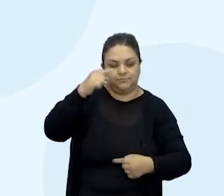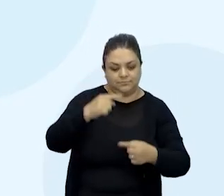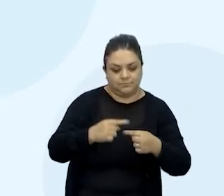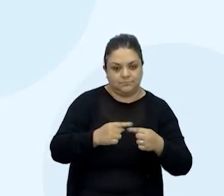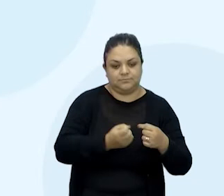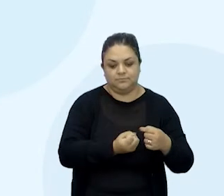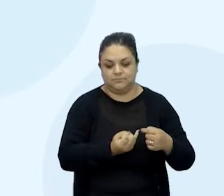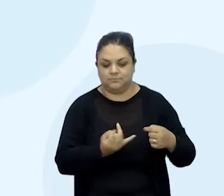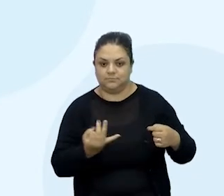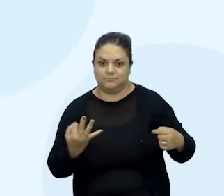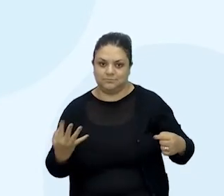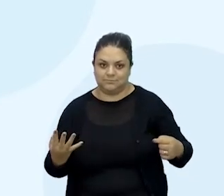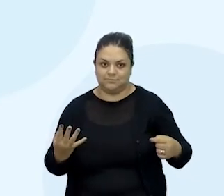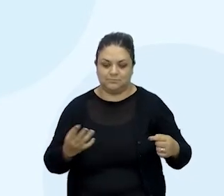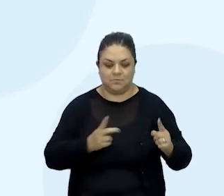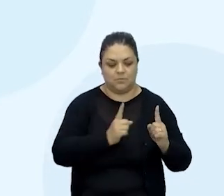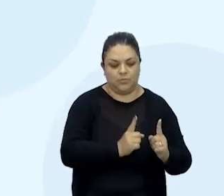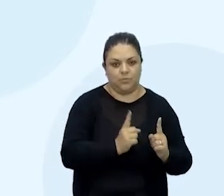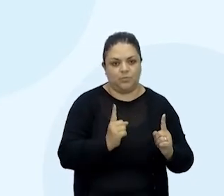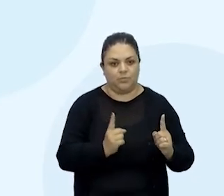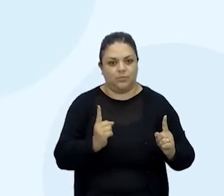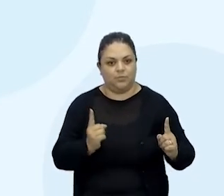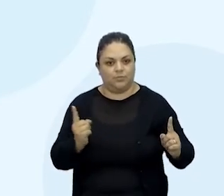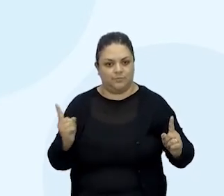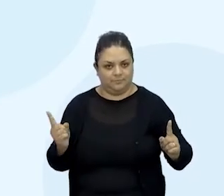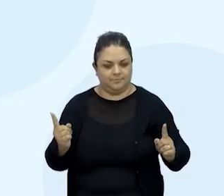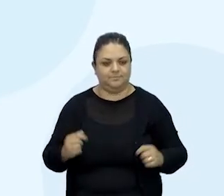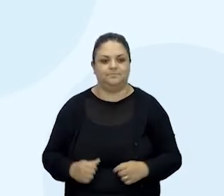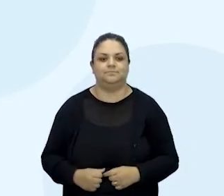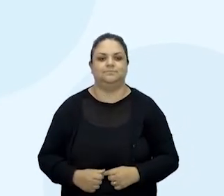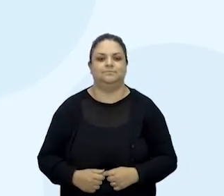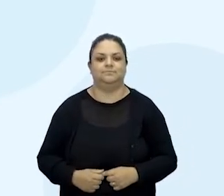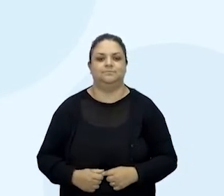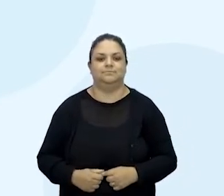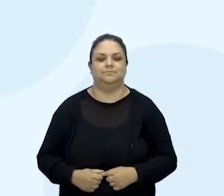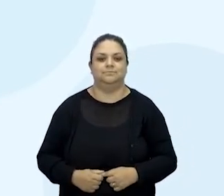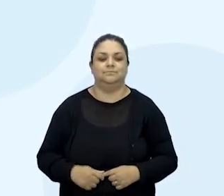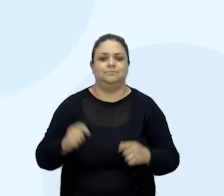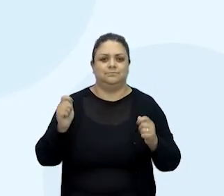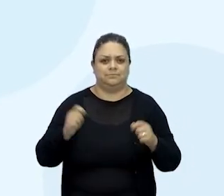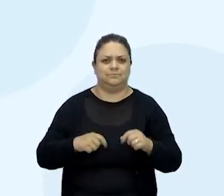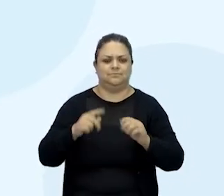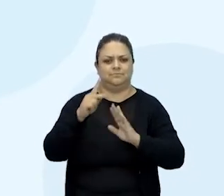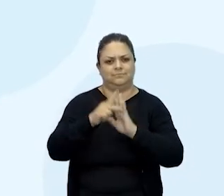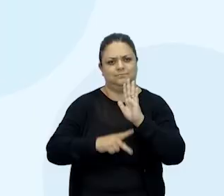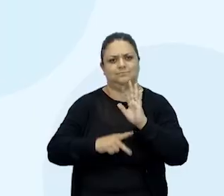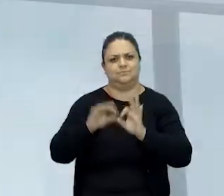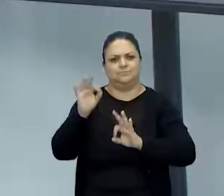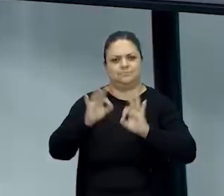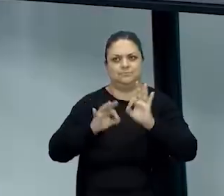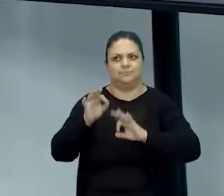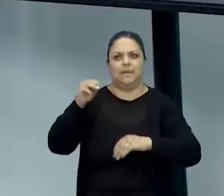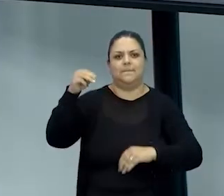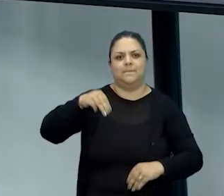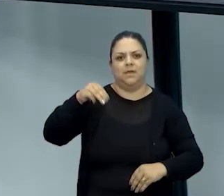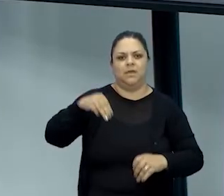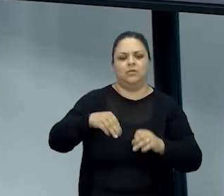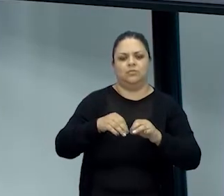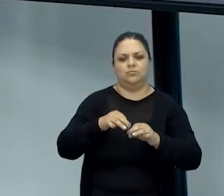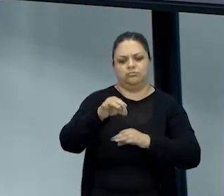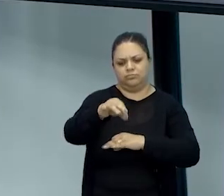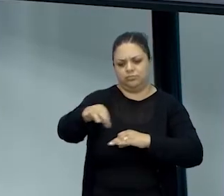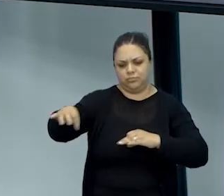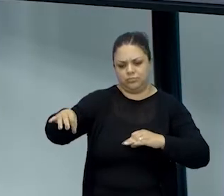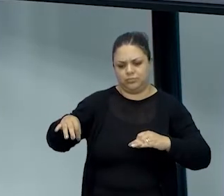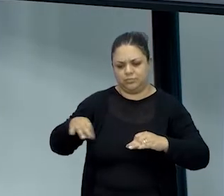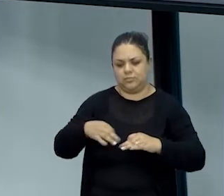na mesma unidade de medida. Então, eu posso até projetar em metros, mas eu vou pegar